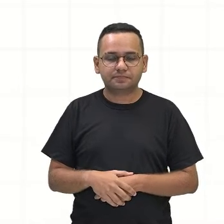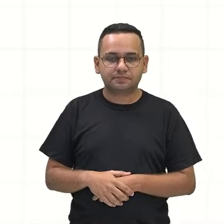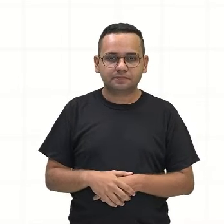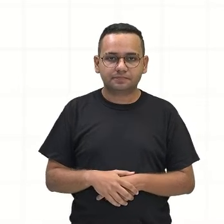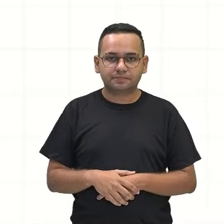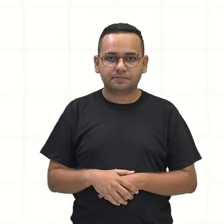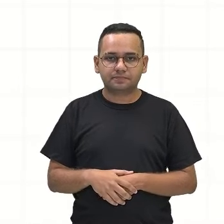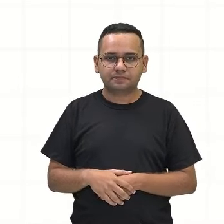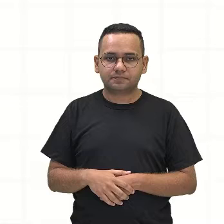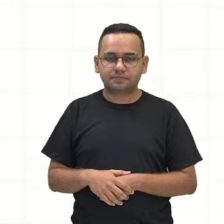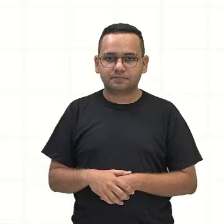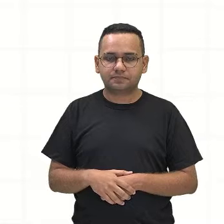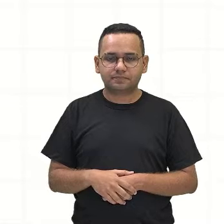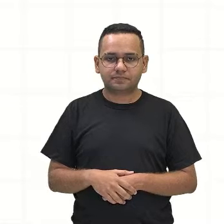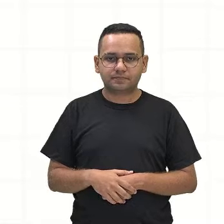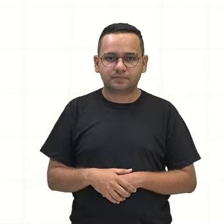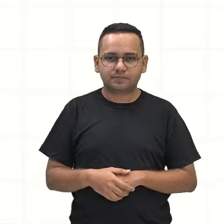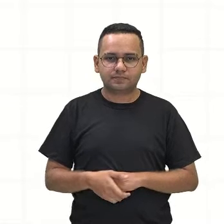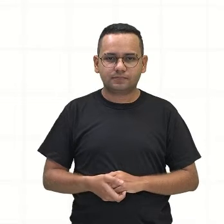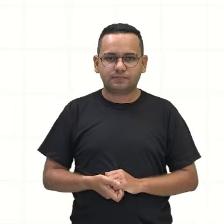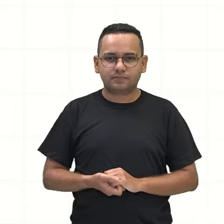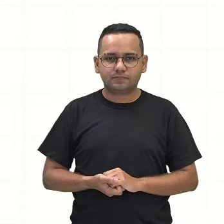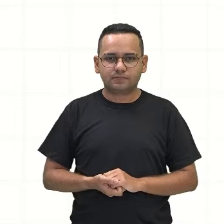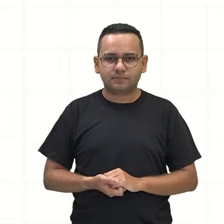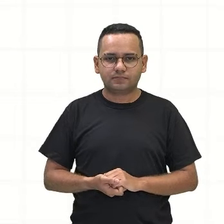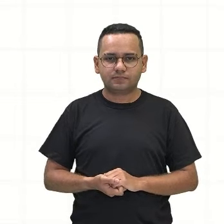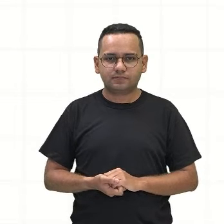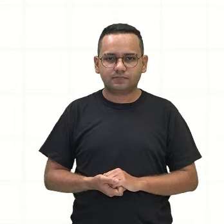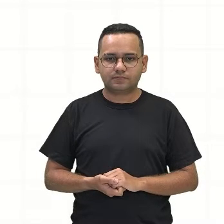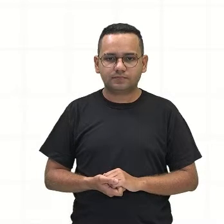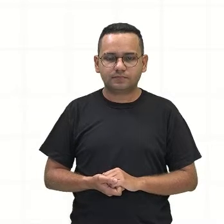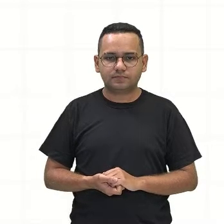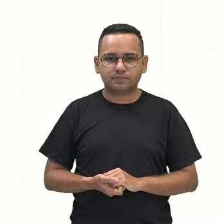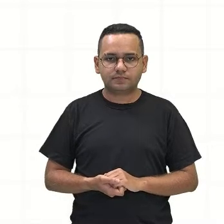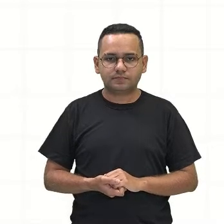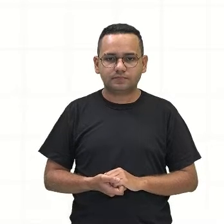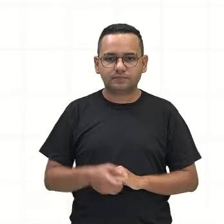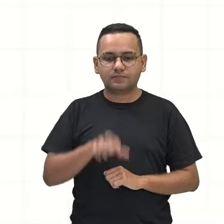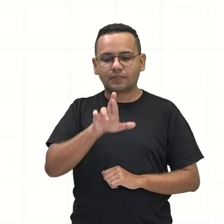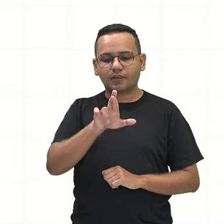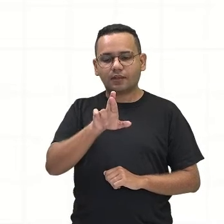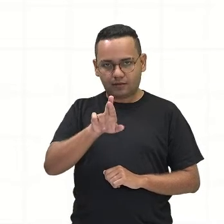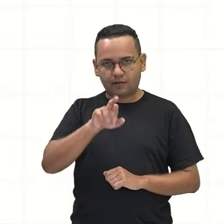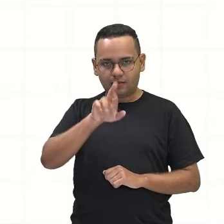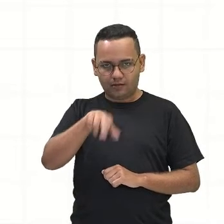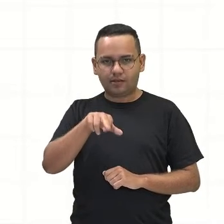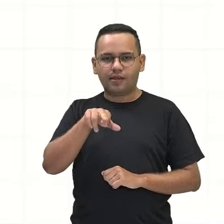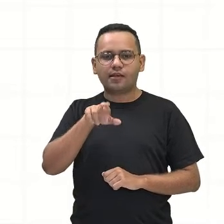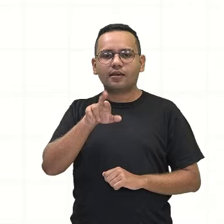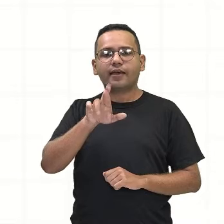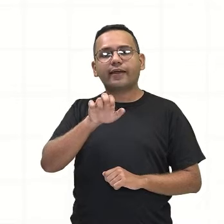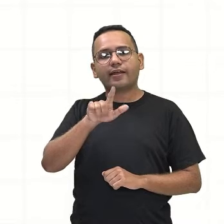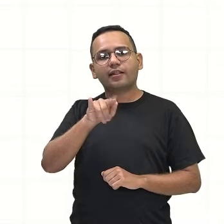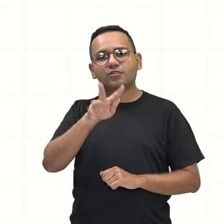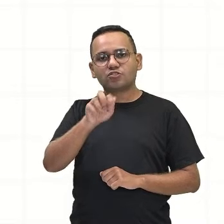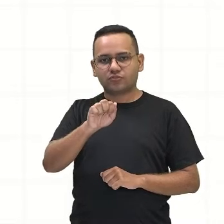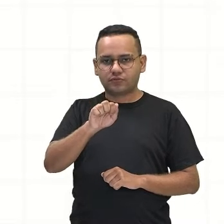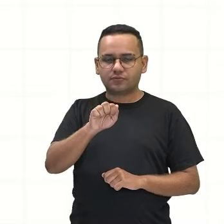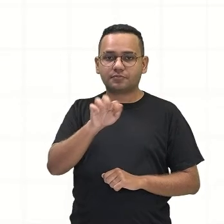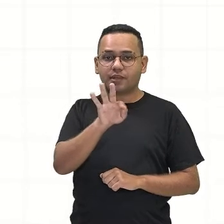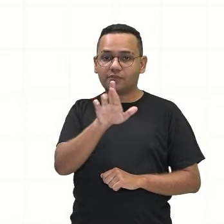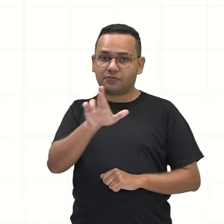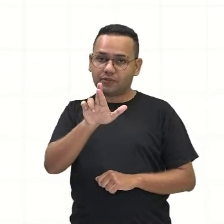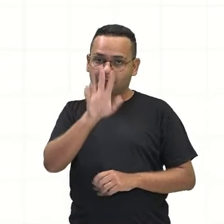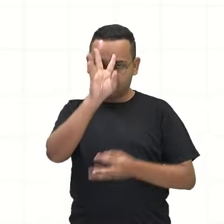né? Aqui, ó, o Rzinho de relativo, tá? Então, a